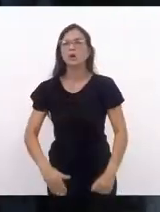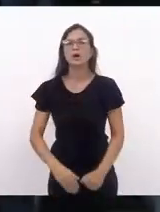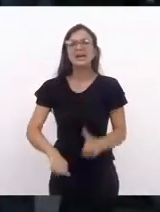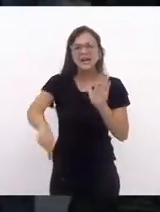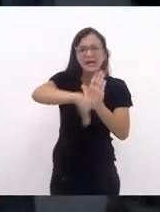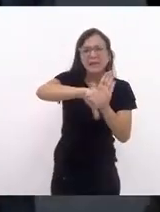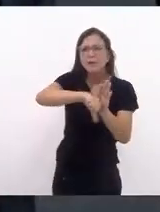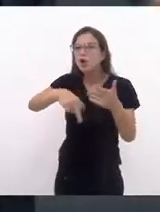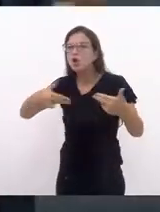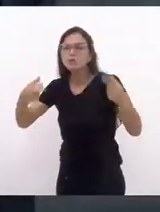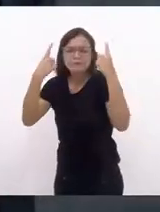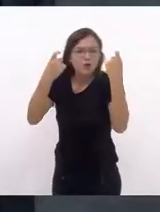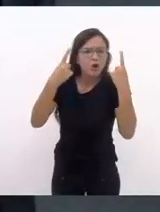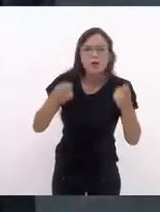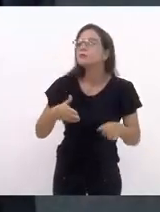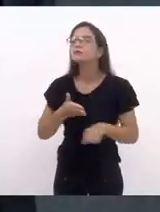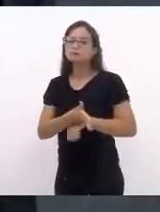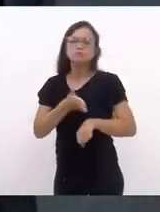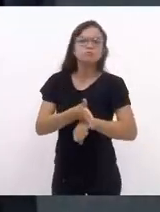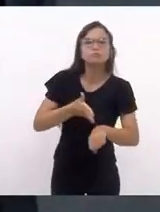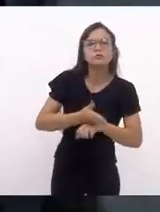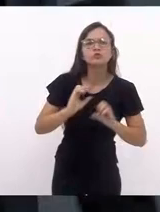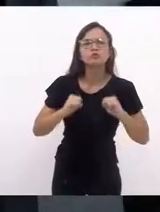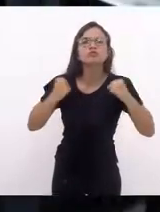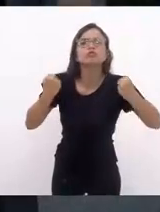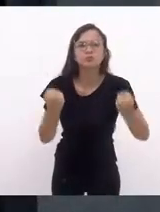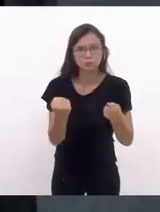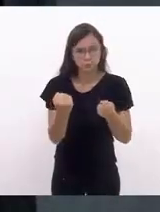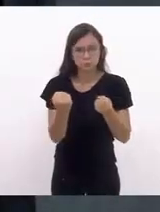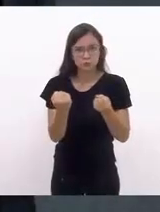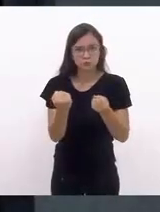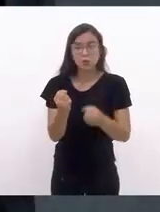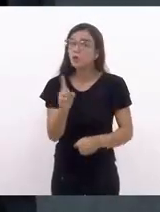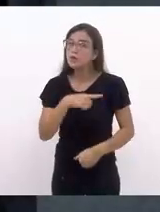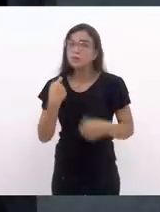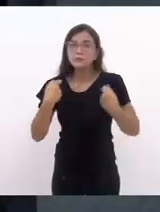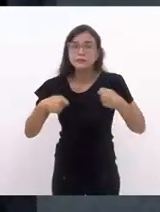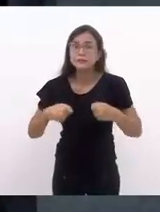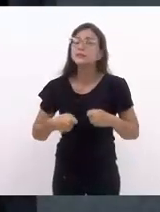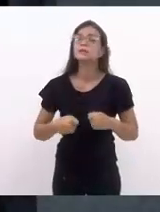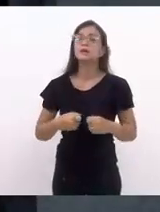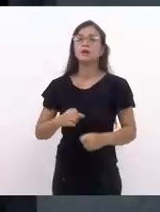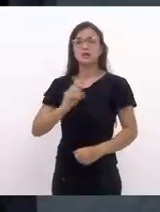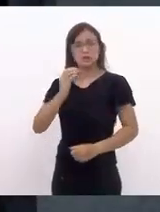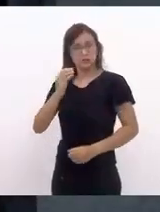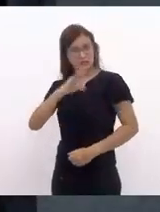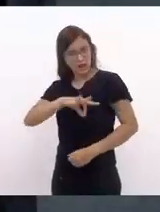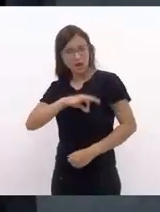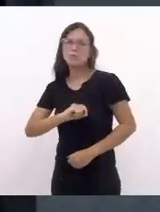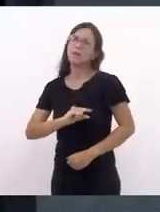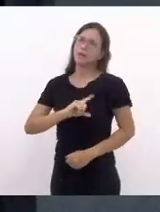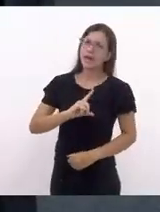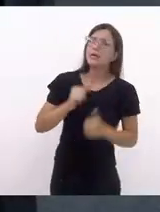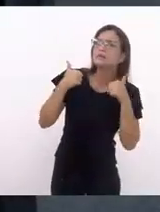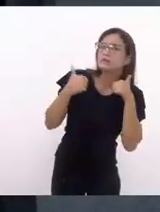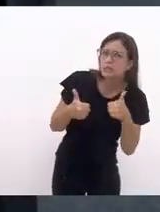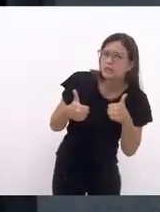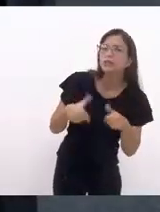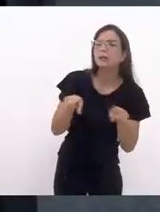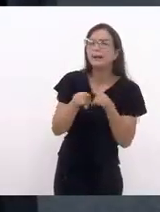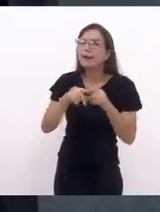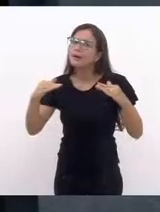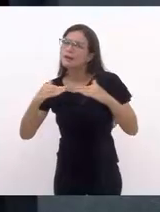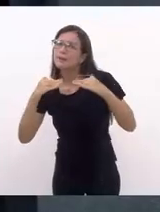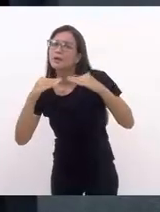a gente tem que trabalhar aqui para avançar não só na questão de gratificações das Reparações necessárias mas